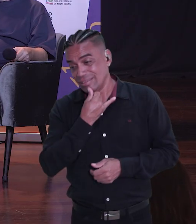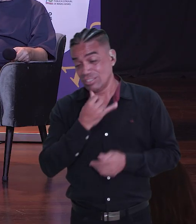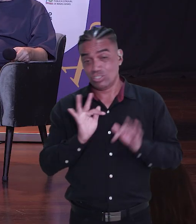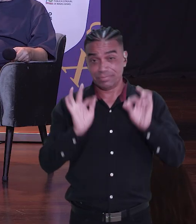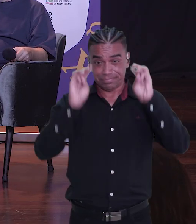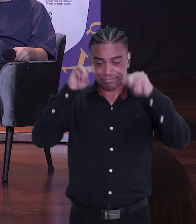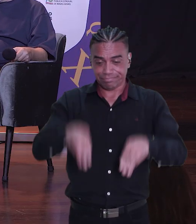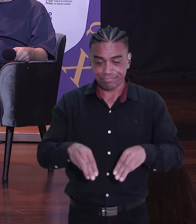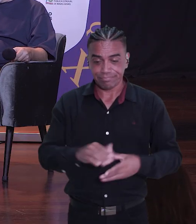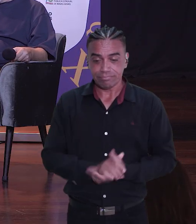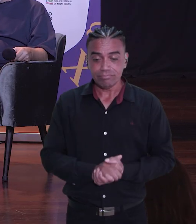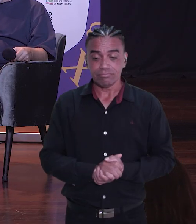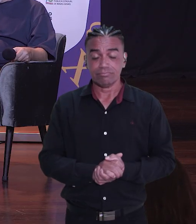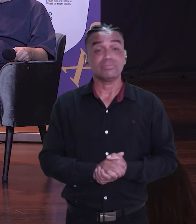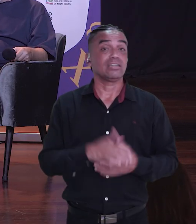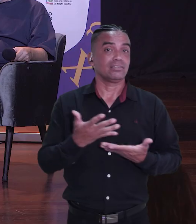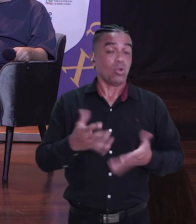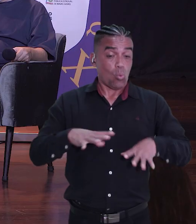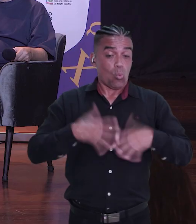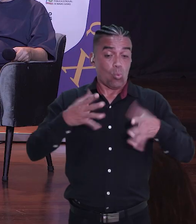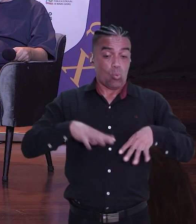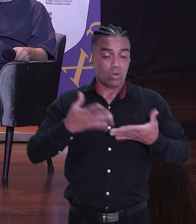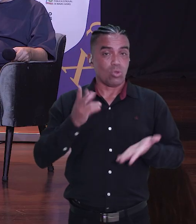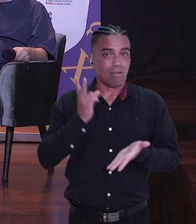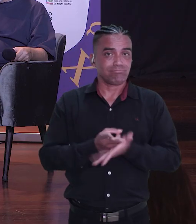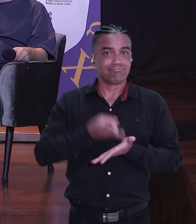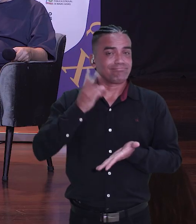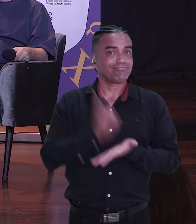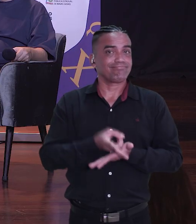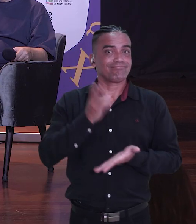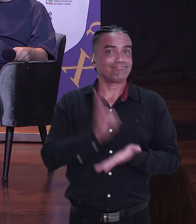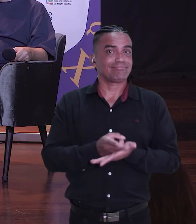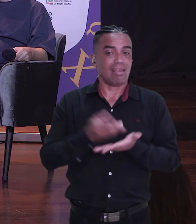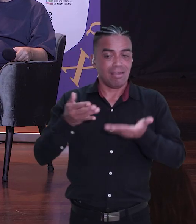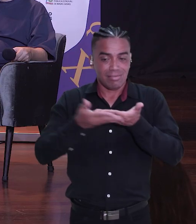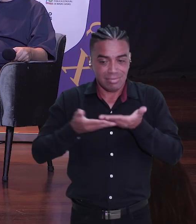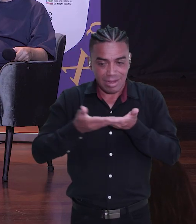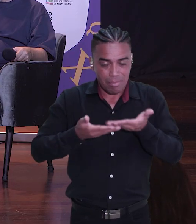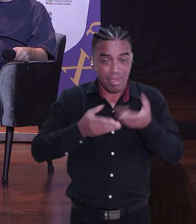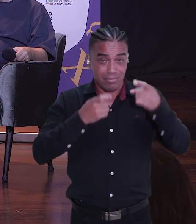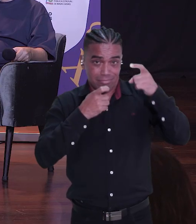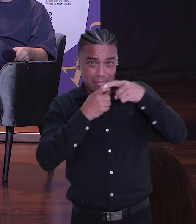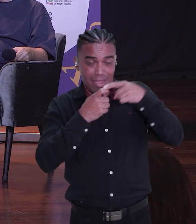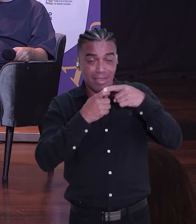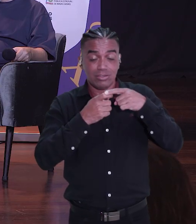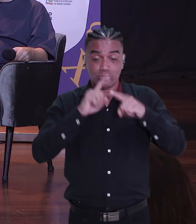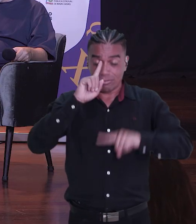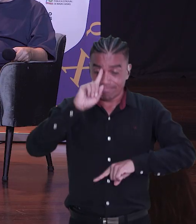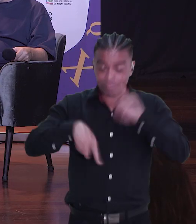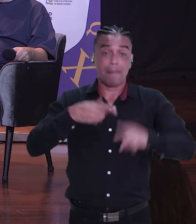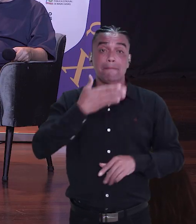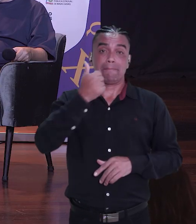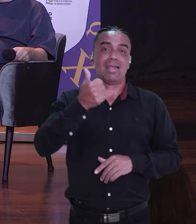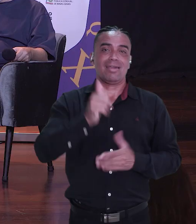tão triste no final, isso o encorajou a continuar se tratando e a